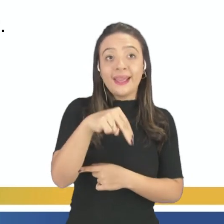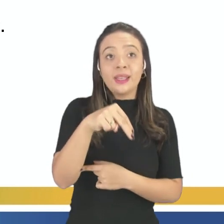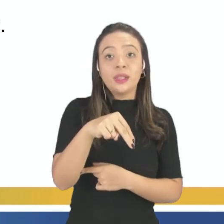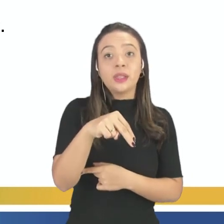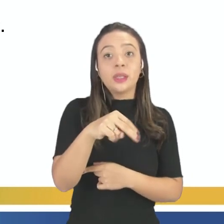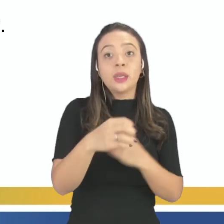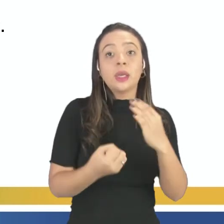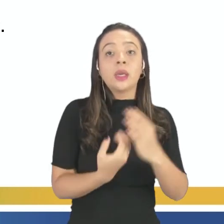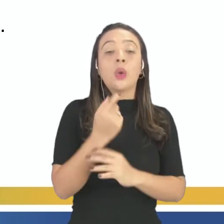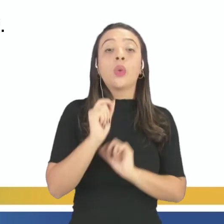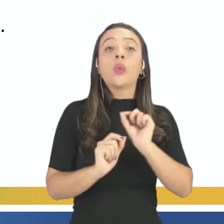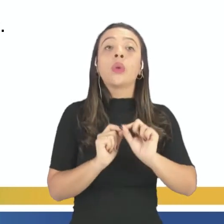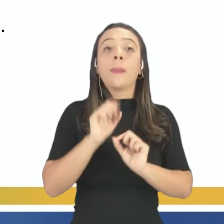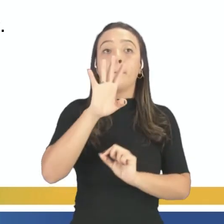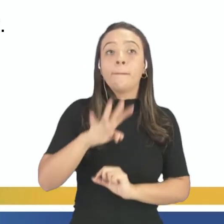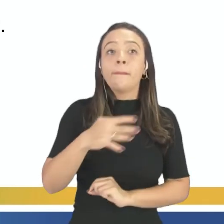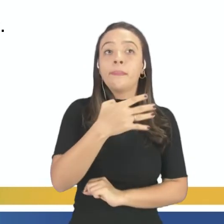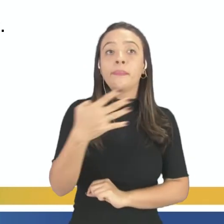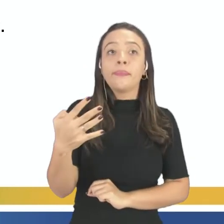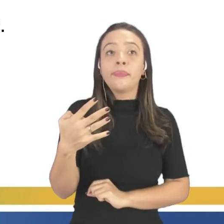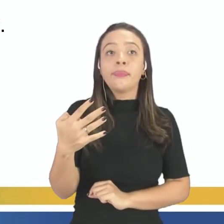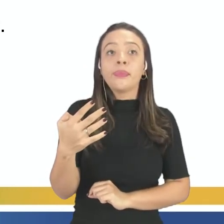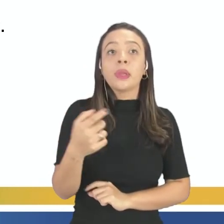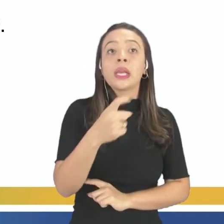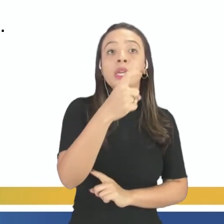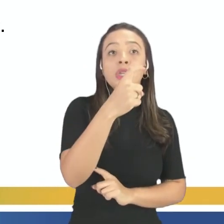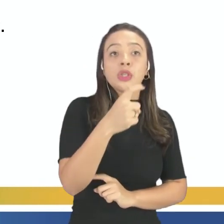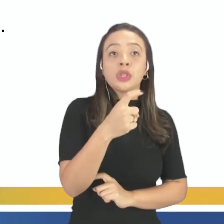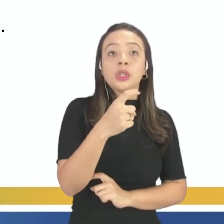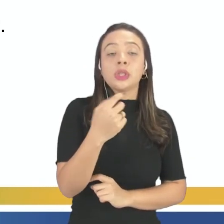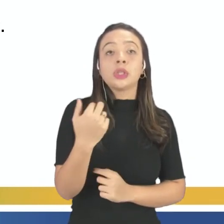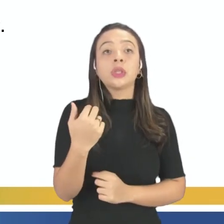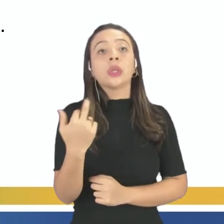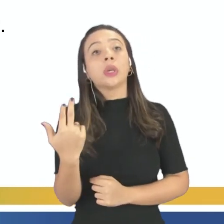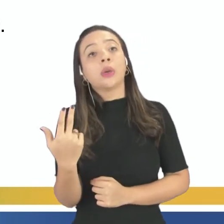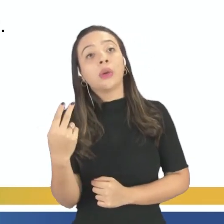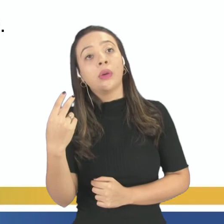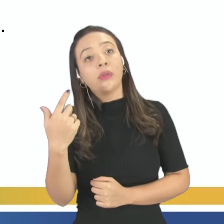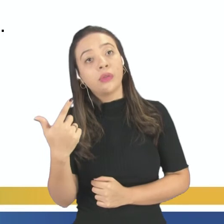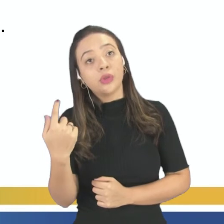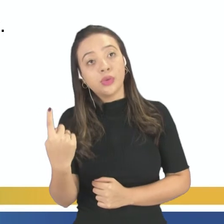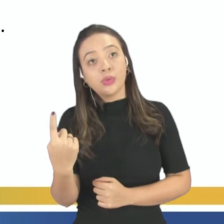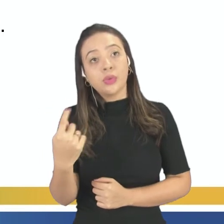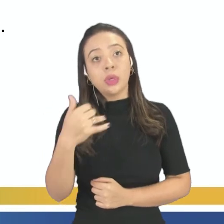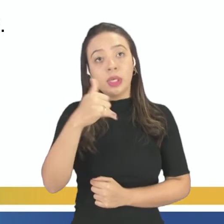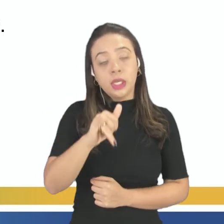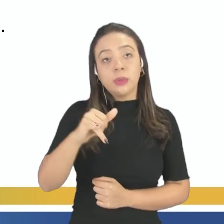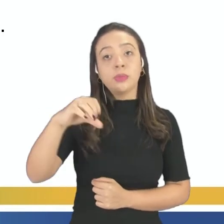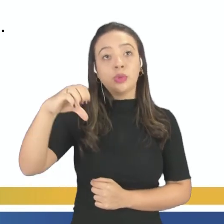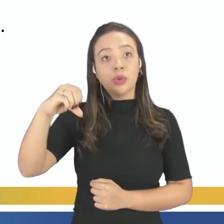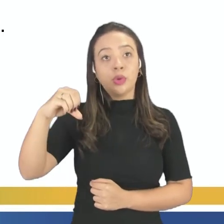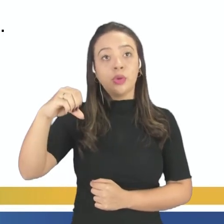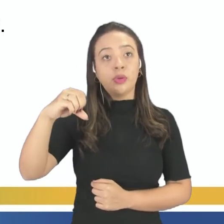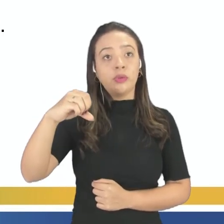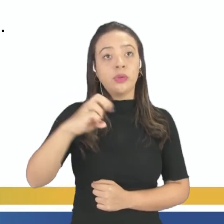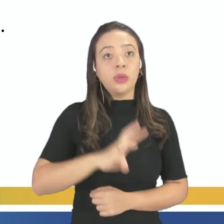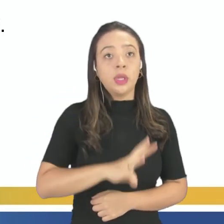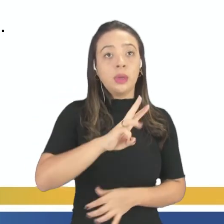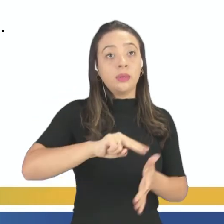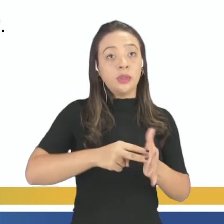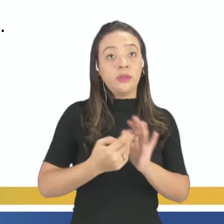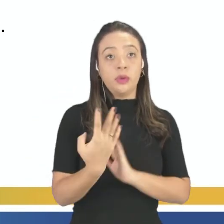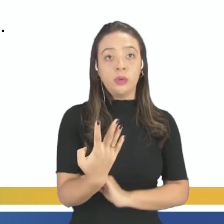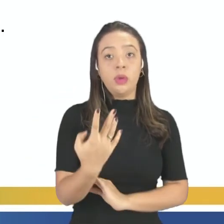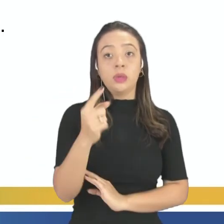pelas variáveis, que vai ser igual x, 21, y, 9, w, 4 e z,